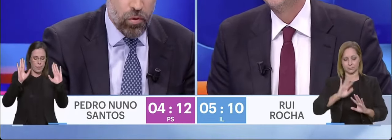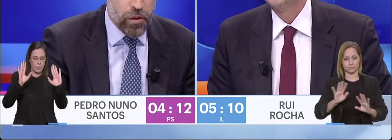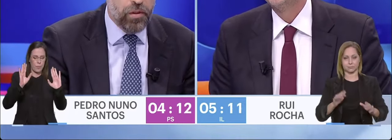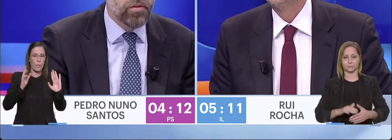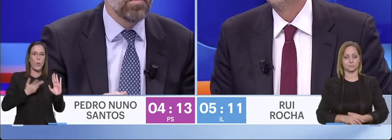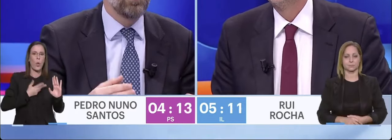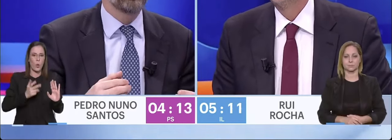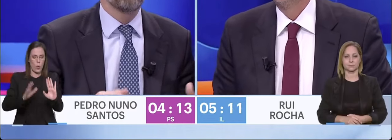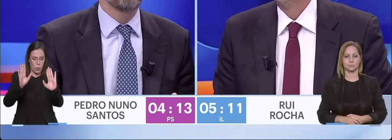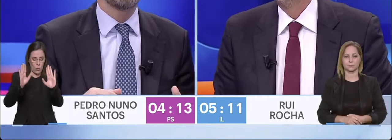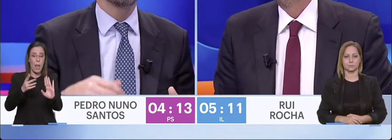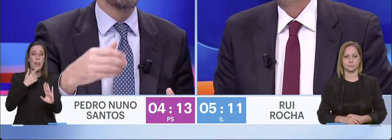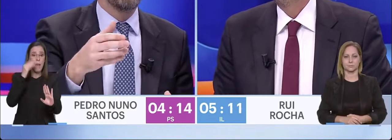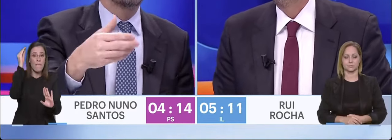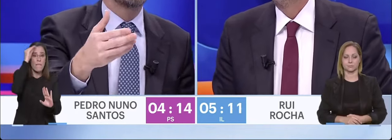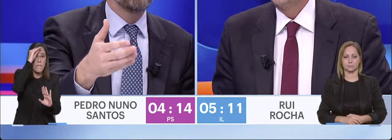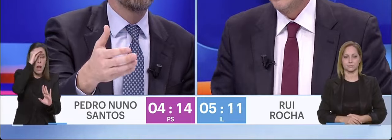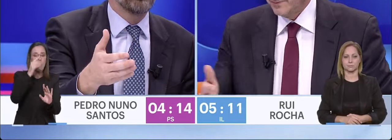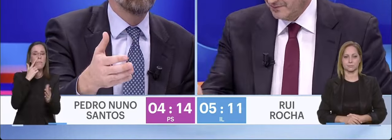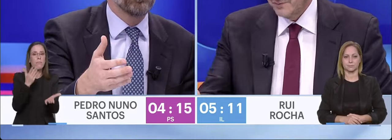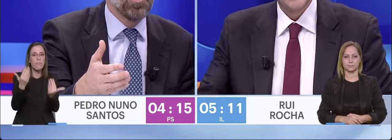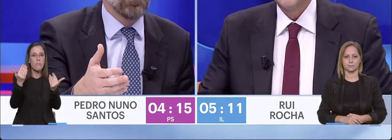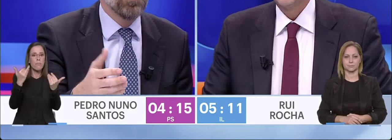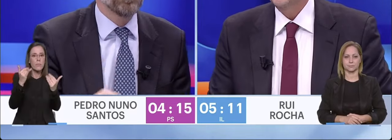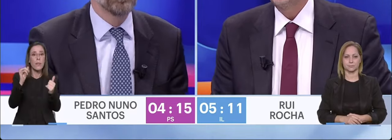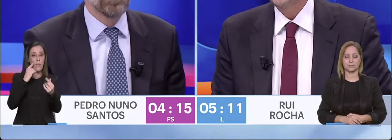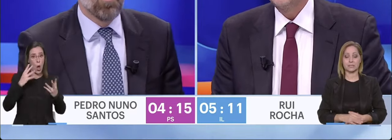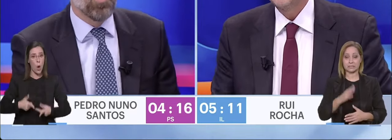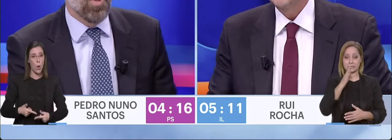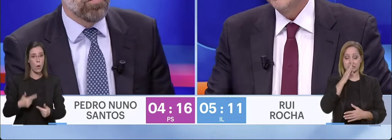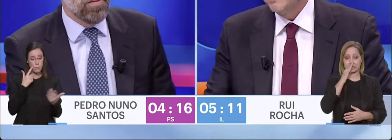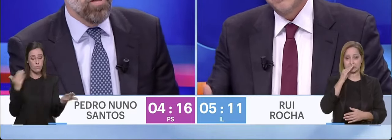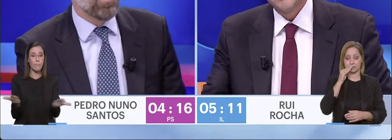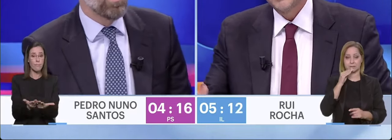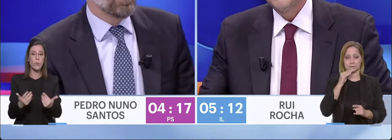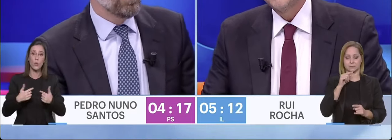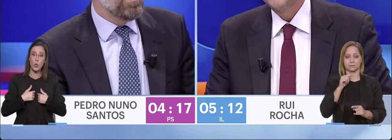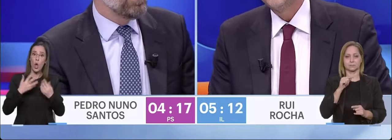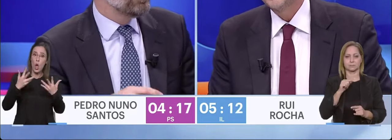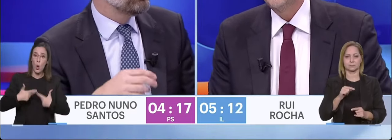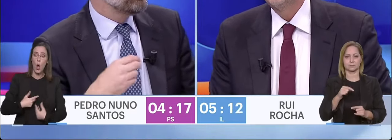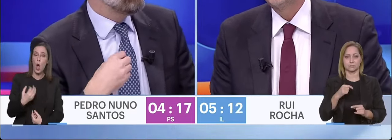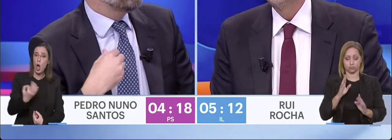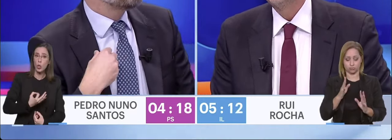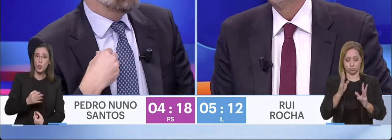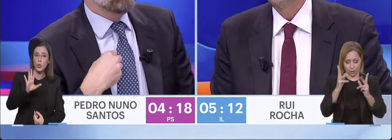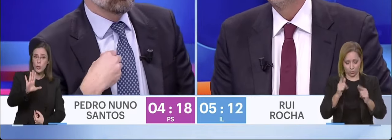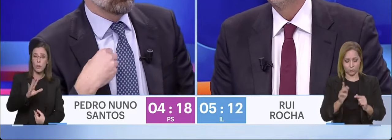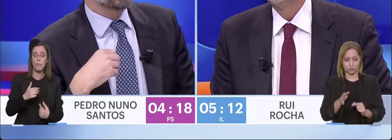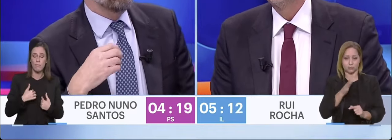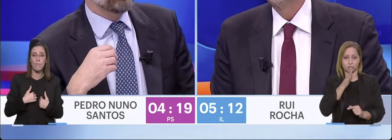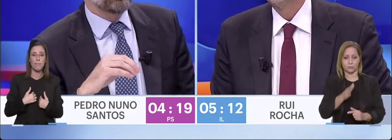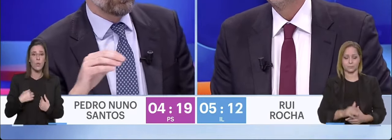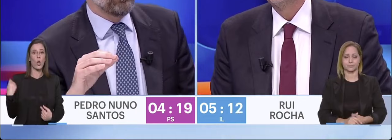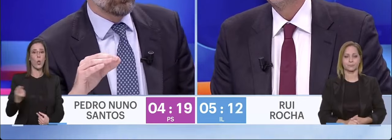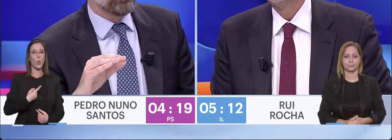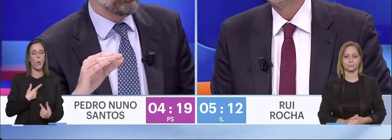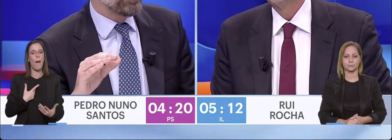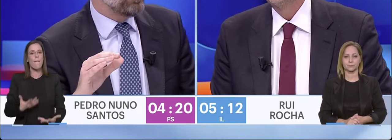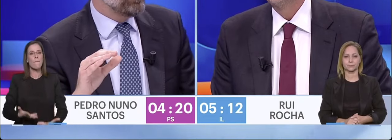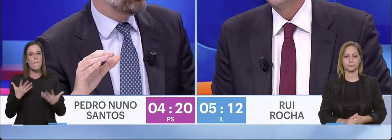ó Dr Rocha se diz que é falso apresentem são as suas contas porque nós fizemo e eu eu eu todos nós